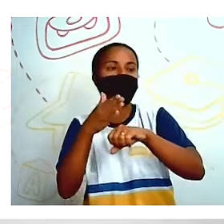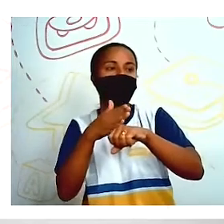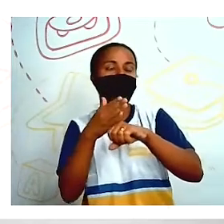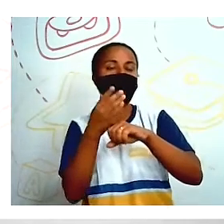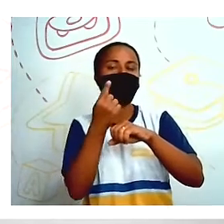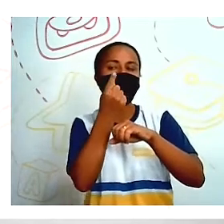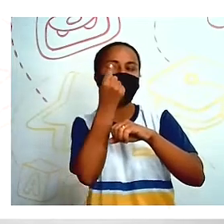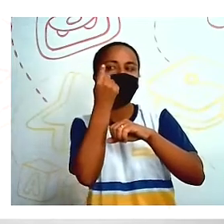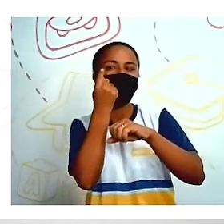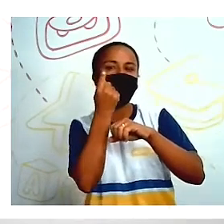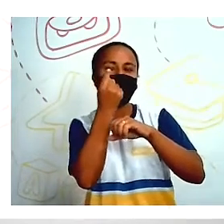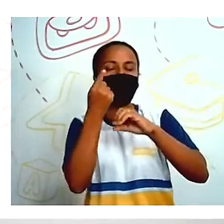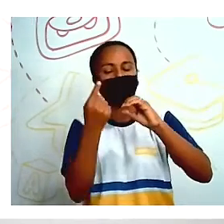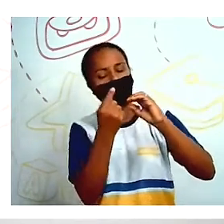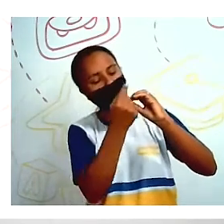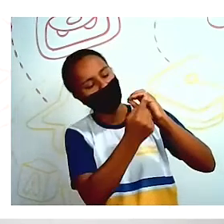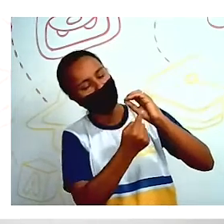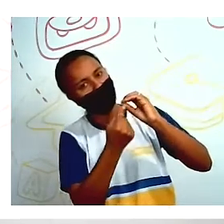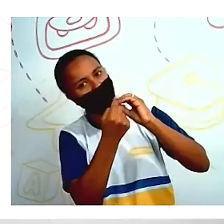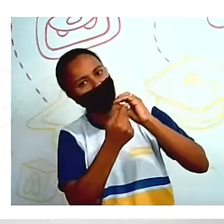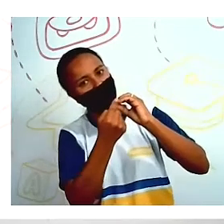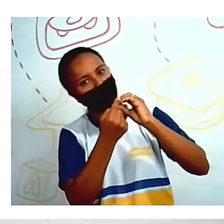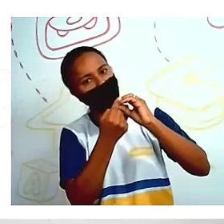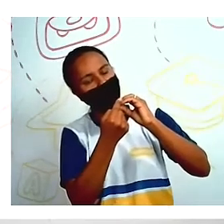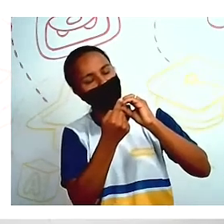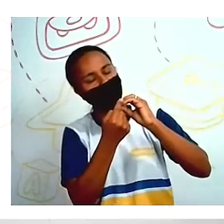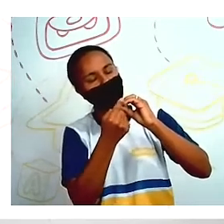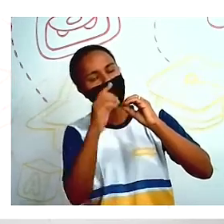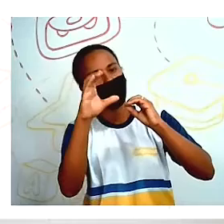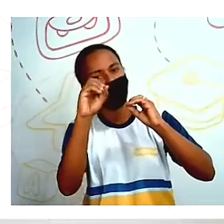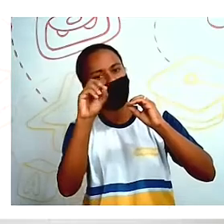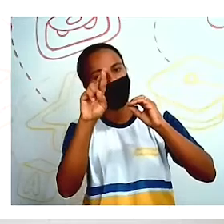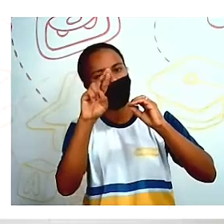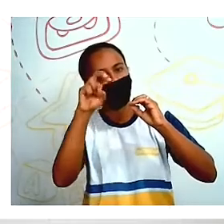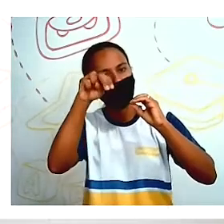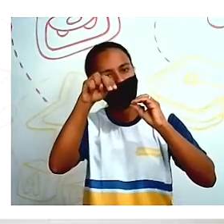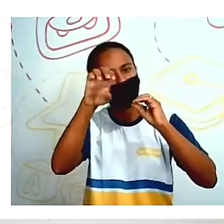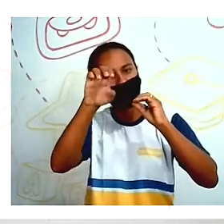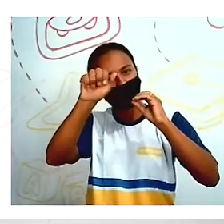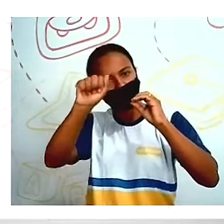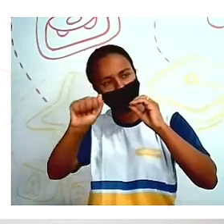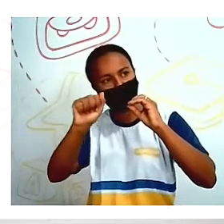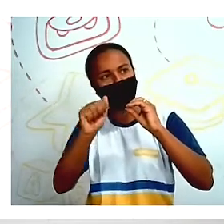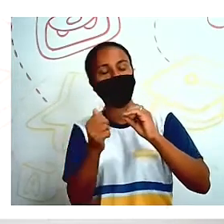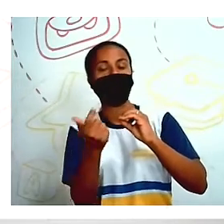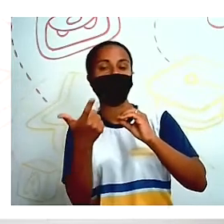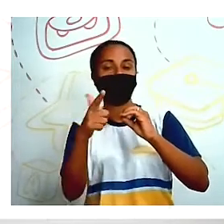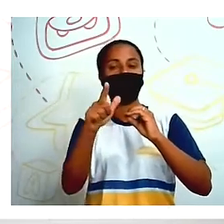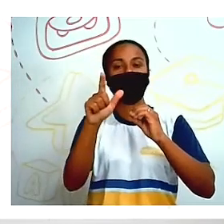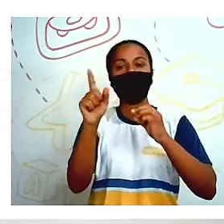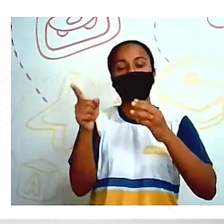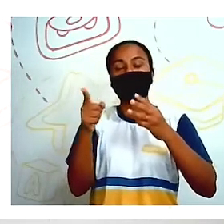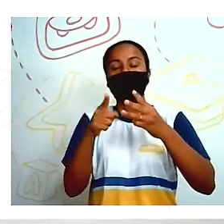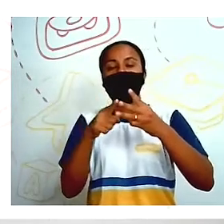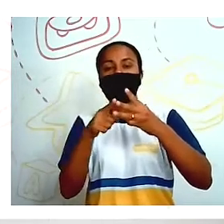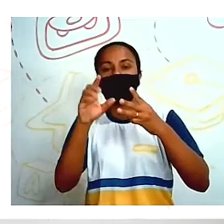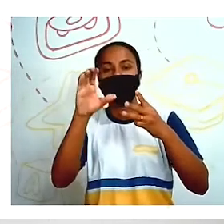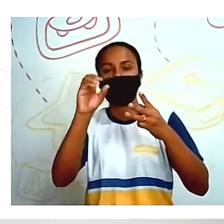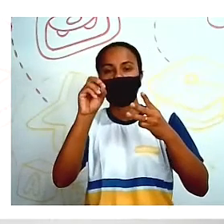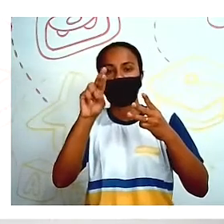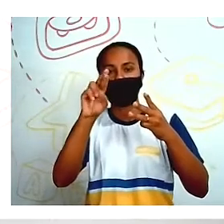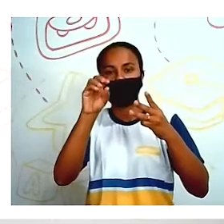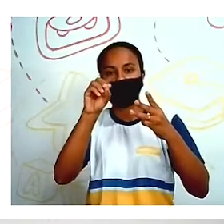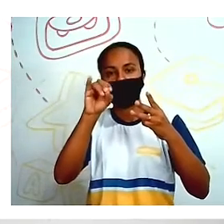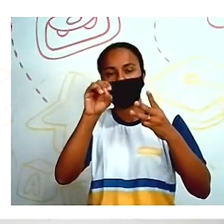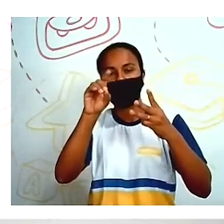uma saliência e é transparente, recebendo o nome de córnea. Já a coroide, ela é localizada sobre